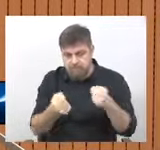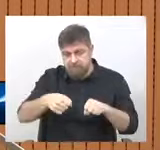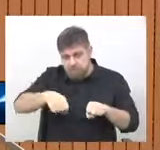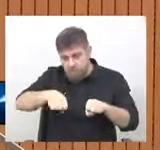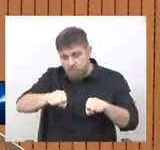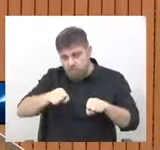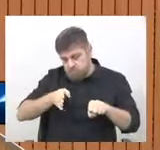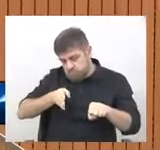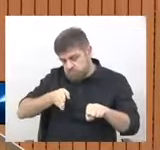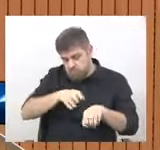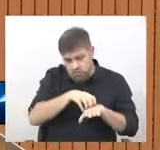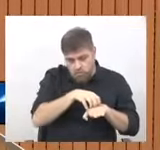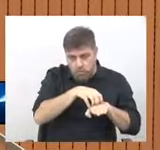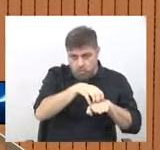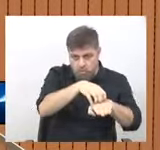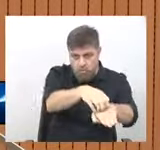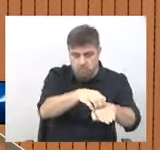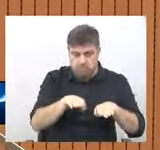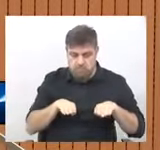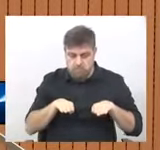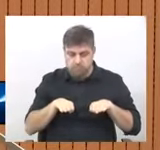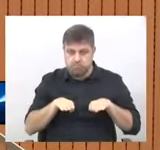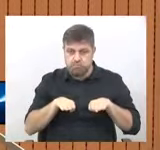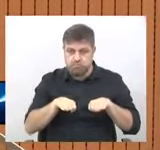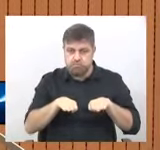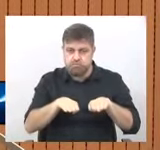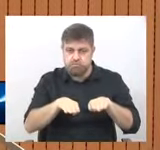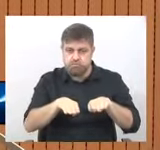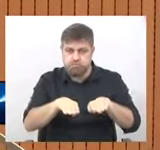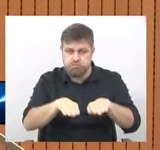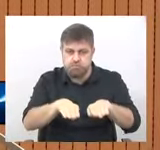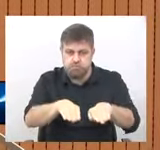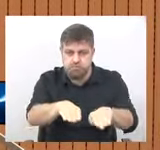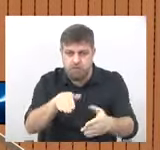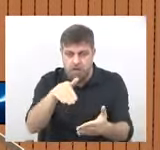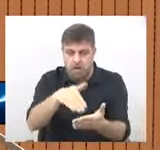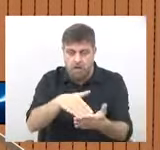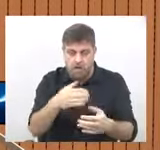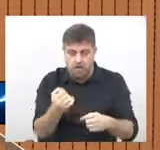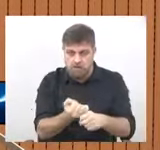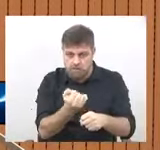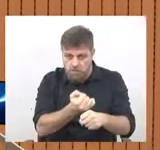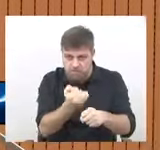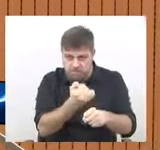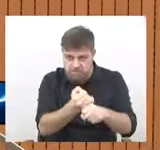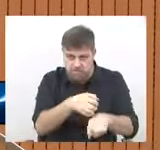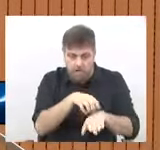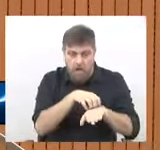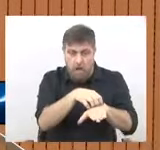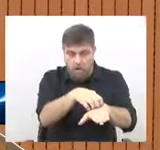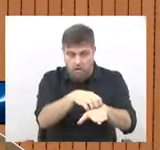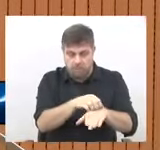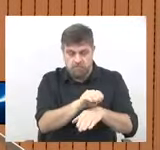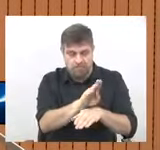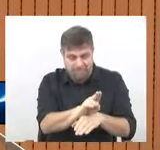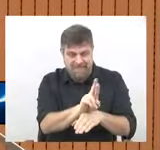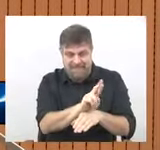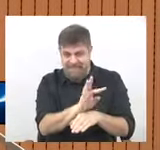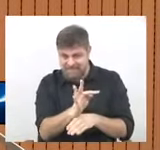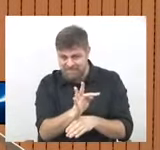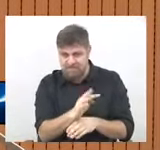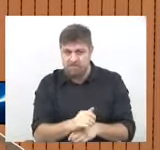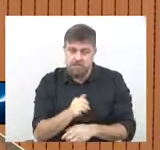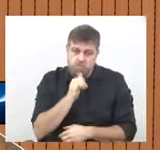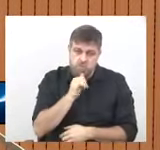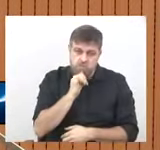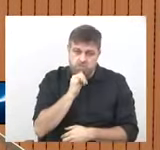passeio como os ônibus dividirão os mesmos espaços até o início da operação dos ônibus do sistema BRT. Então, por